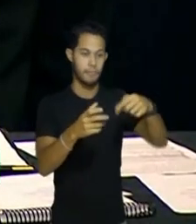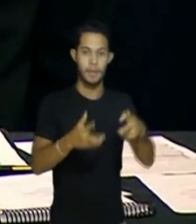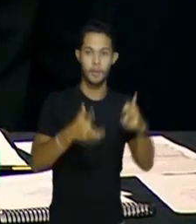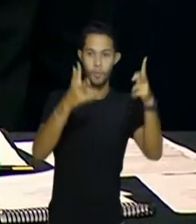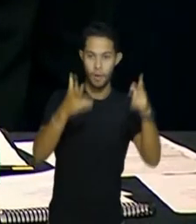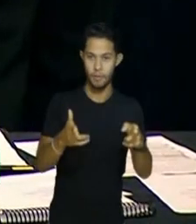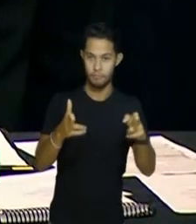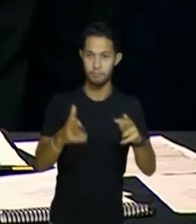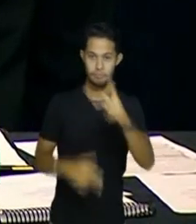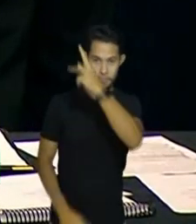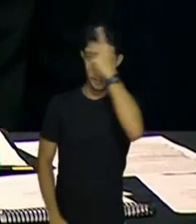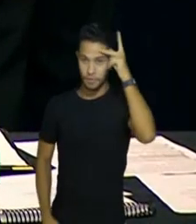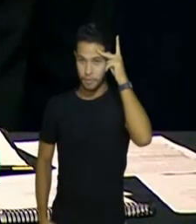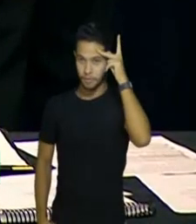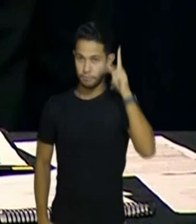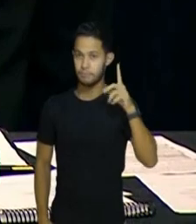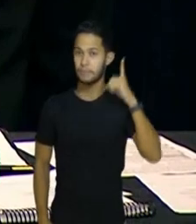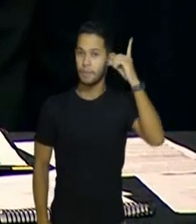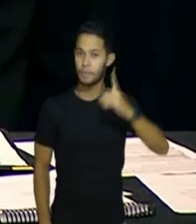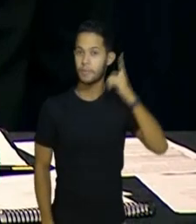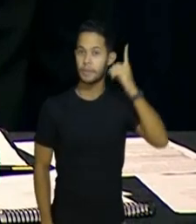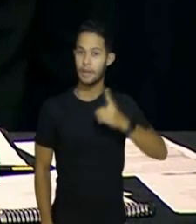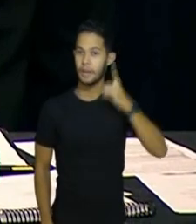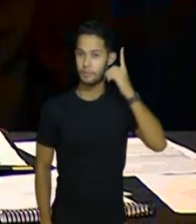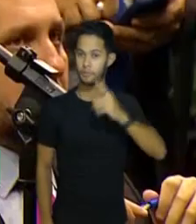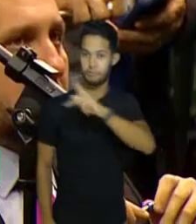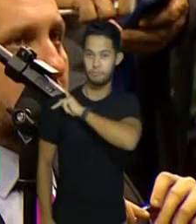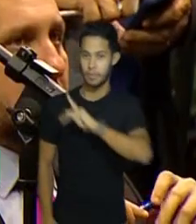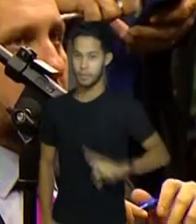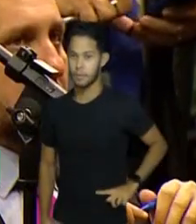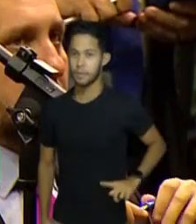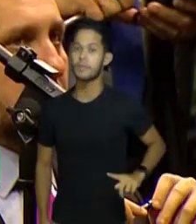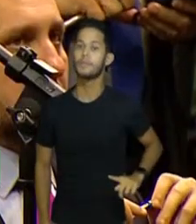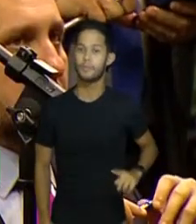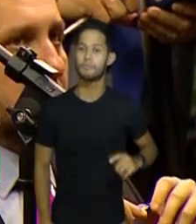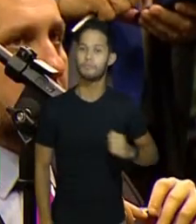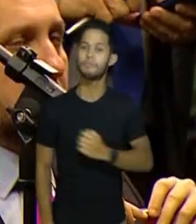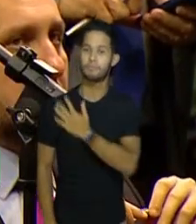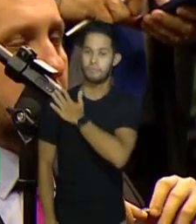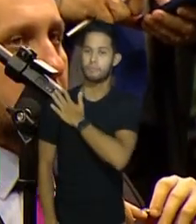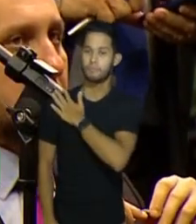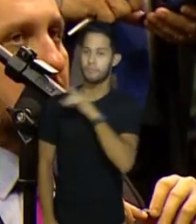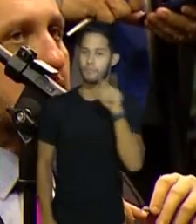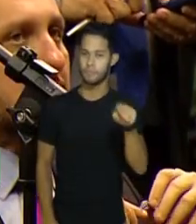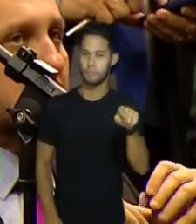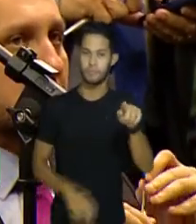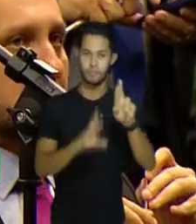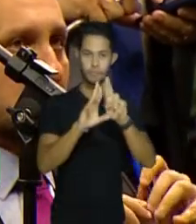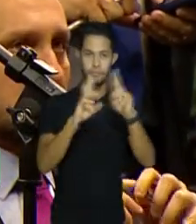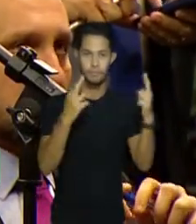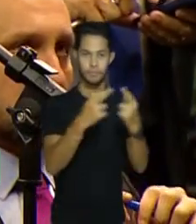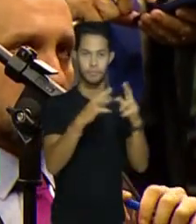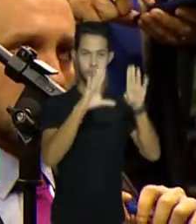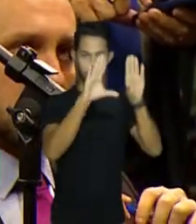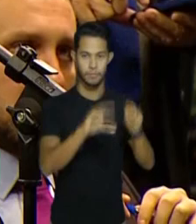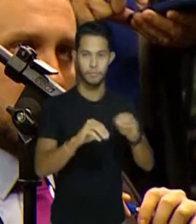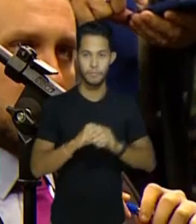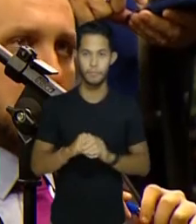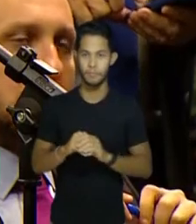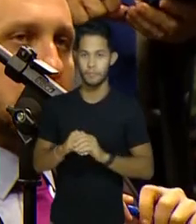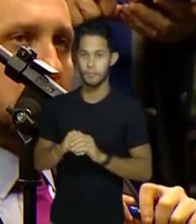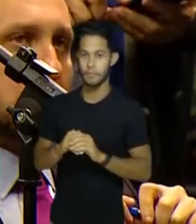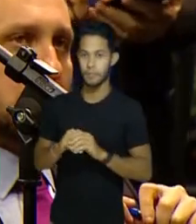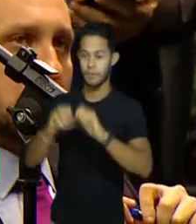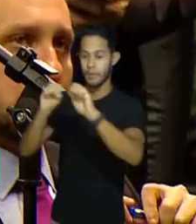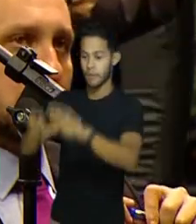Napoleão Bernardes. Pela ordem, deputado Marcos Vieira. Senhor presidente, a sessão recém aberta por Vossa Excelência para votarmos a redação